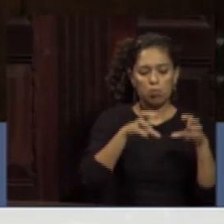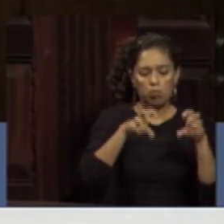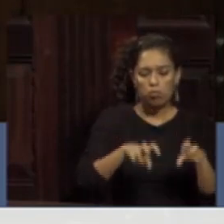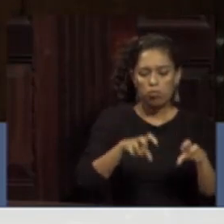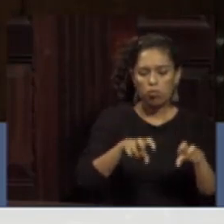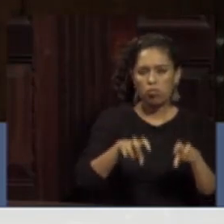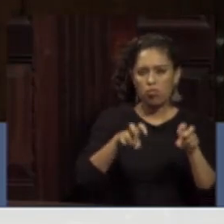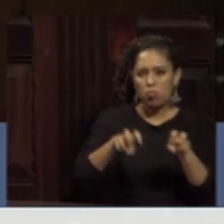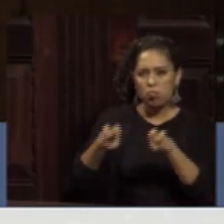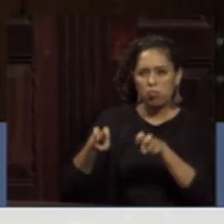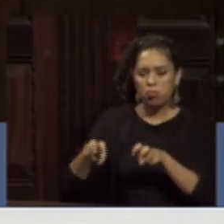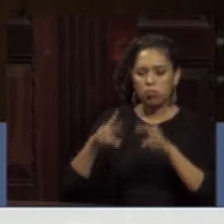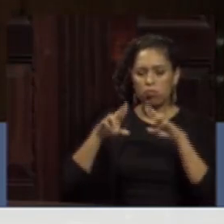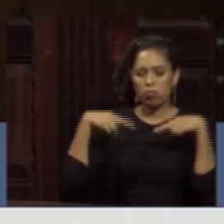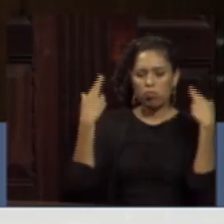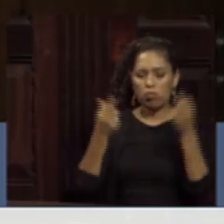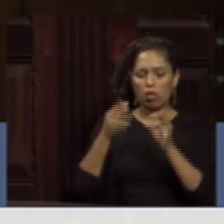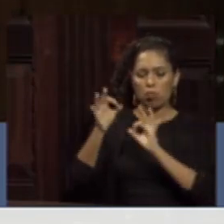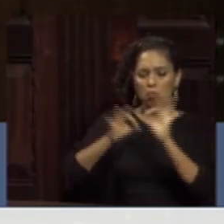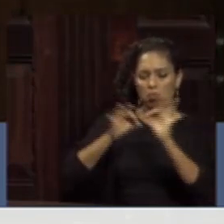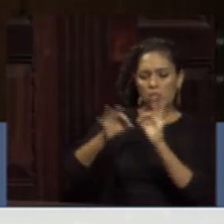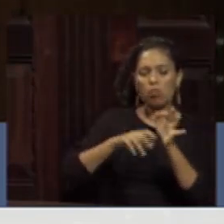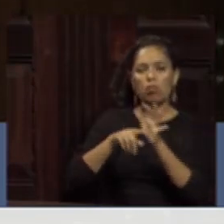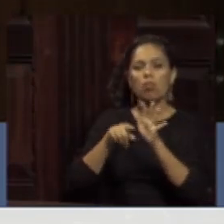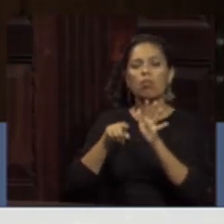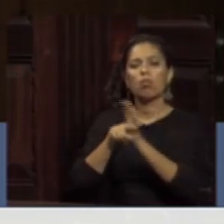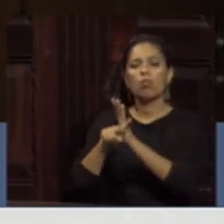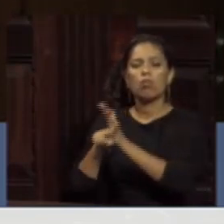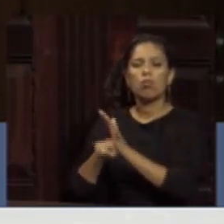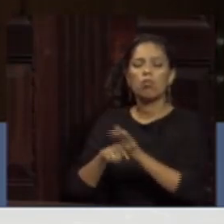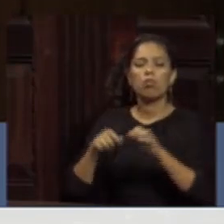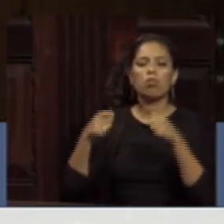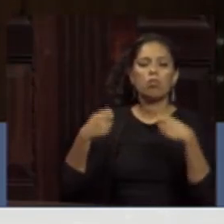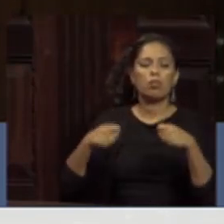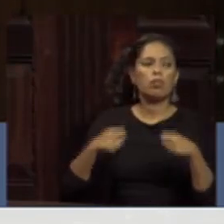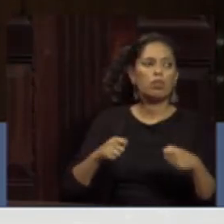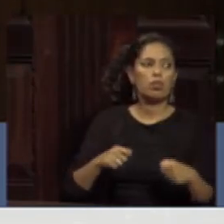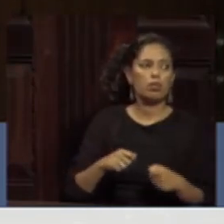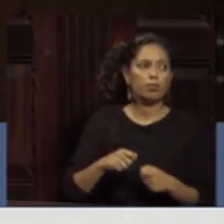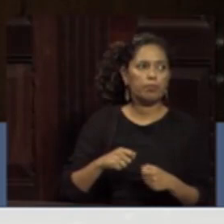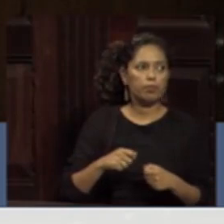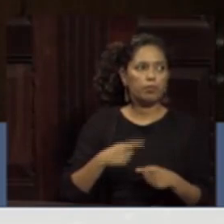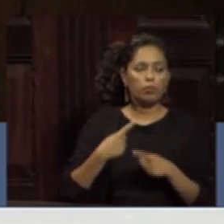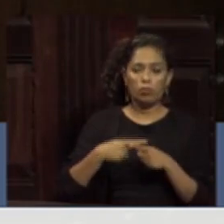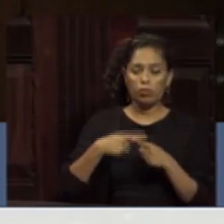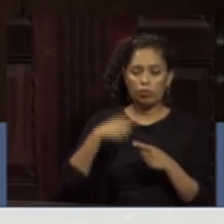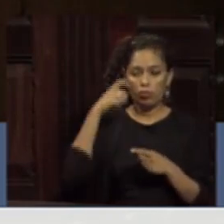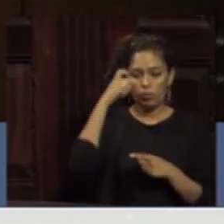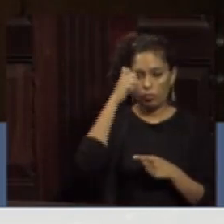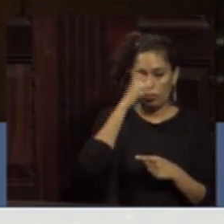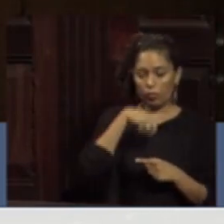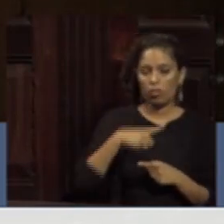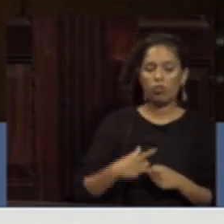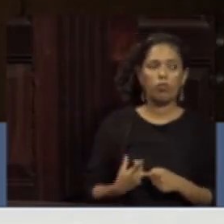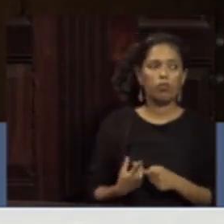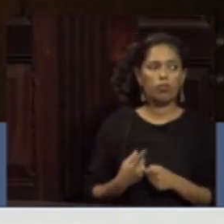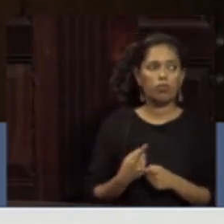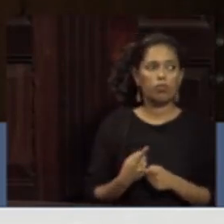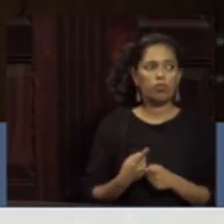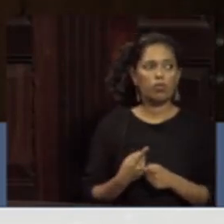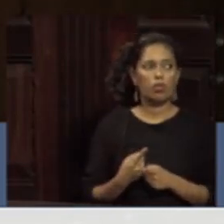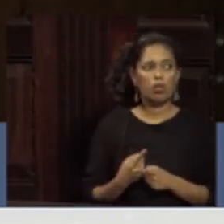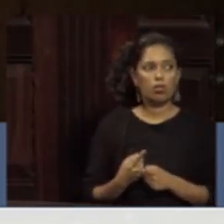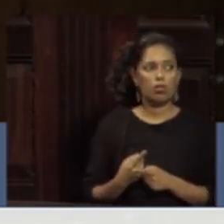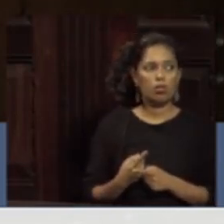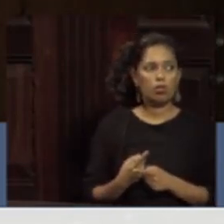a sede para reabrir negociação, fazendo cada vez mais dificuldades em canais que deveriam ser de diálogo aberto